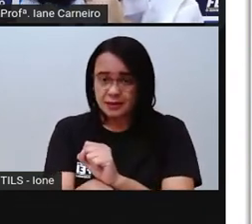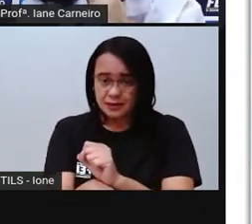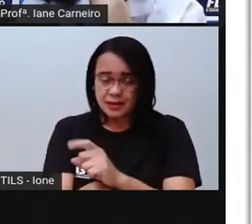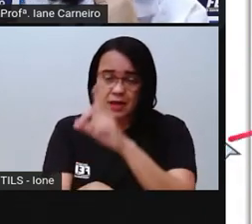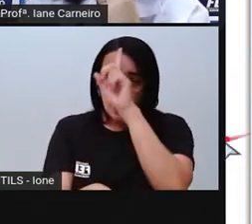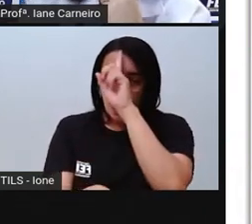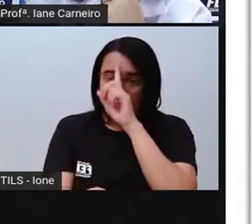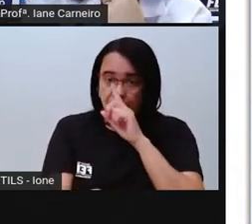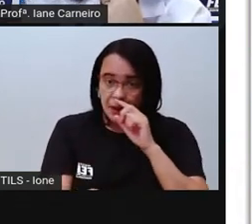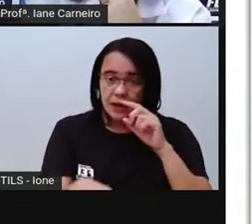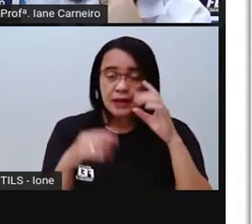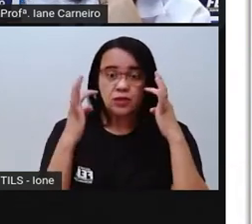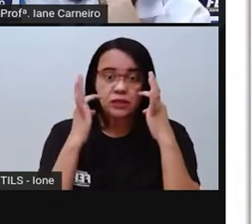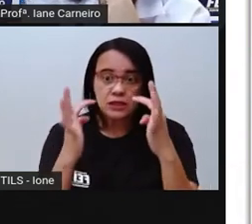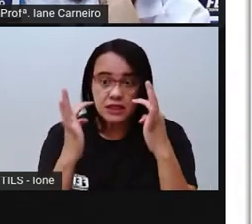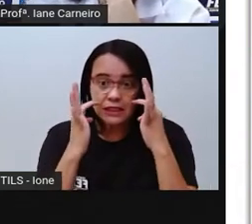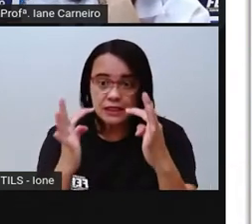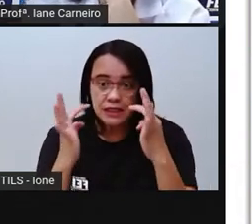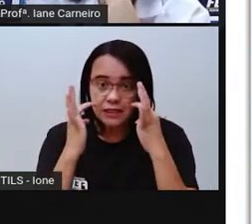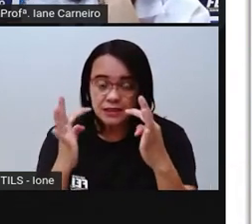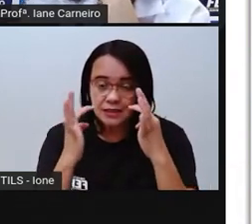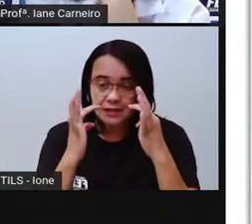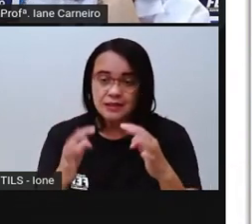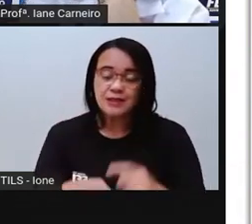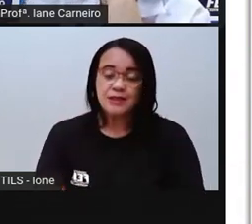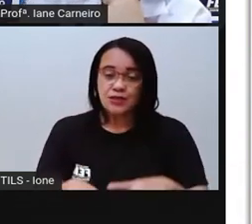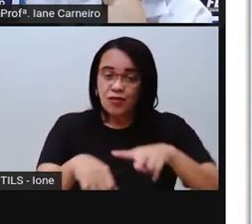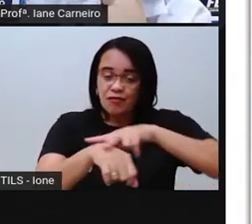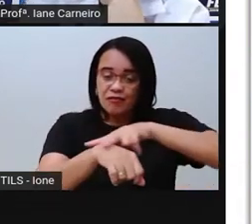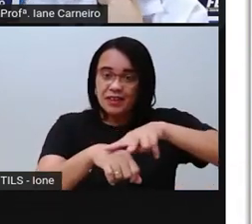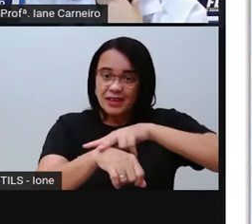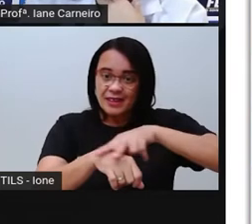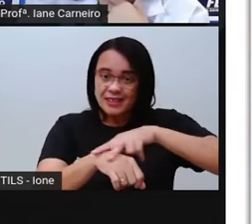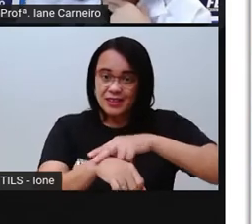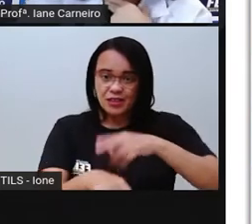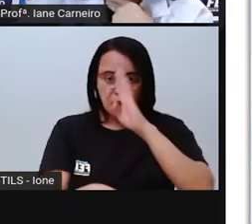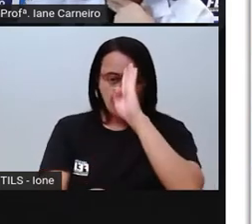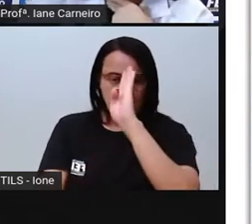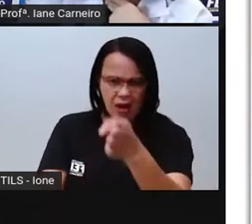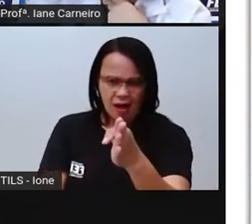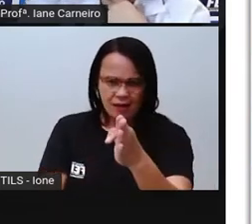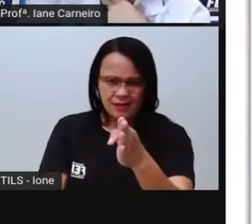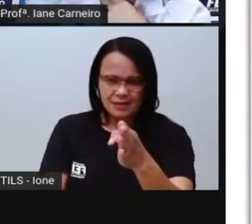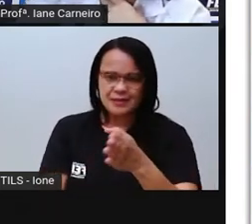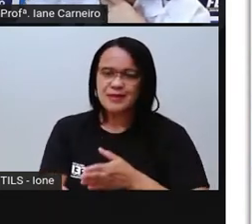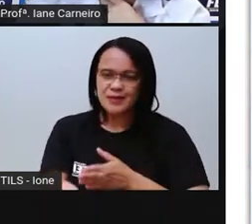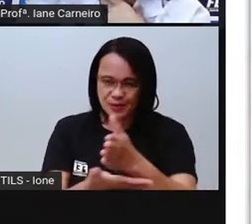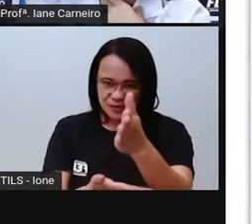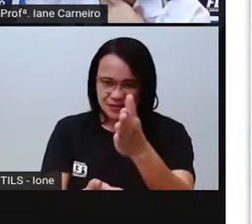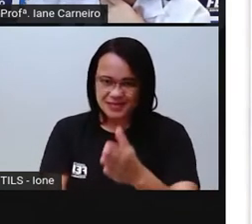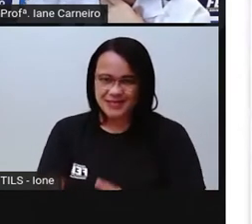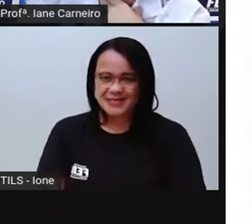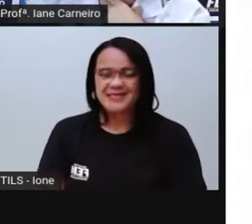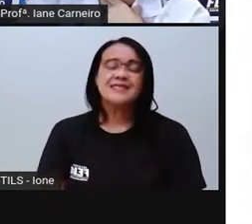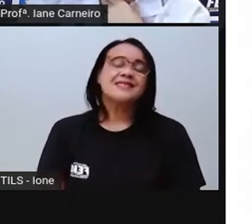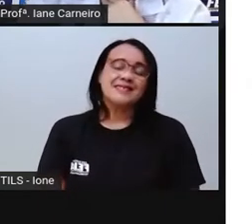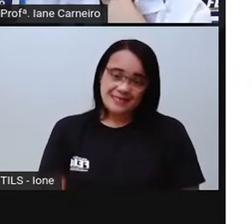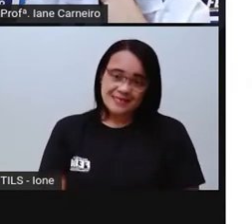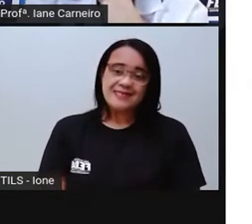amarelo atenção e que o verde representa siga, né, seguir. Vamos continuar